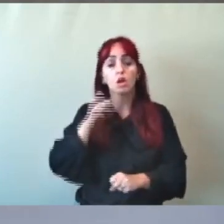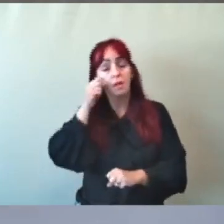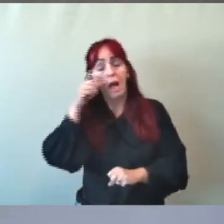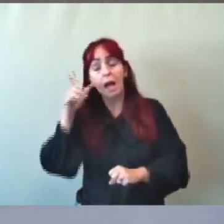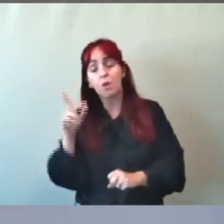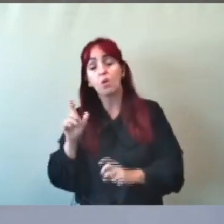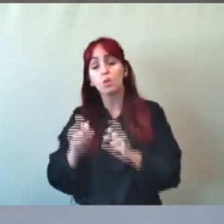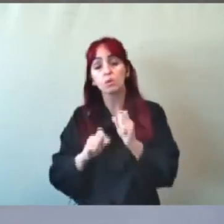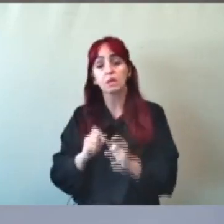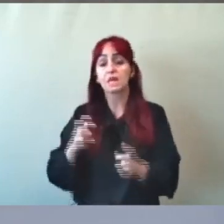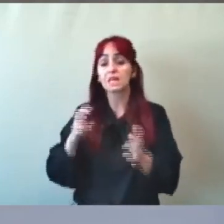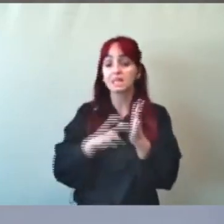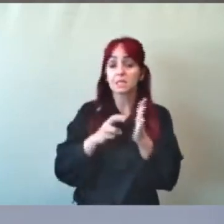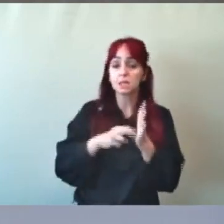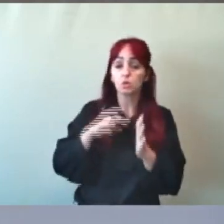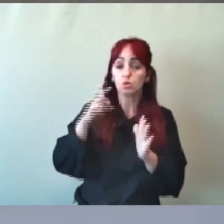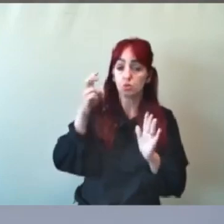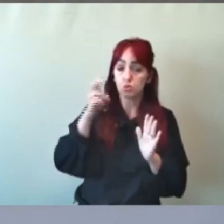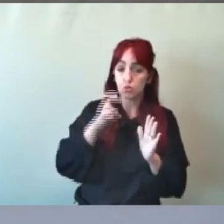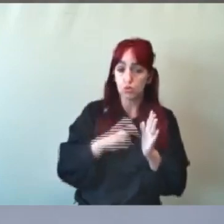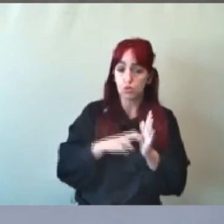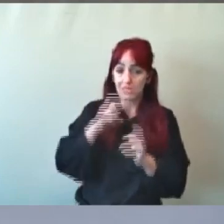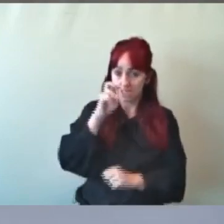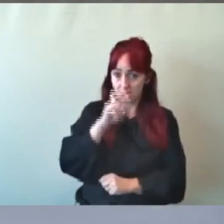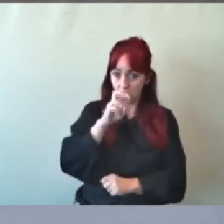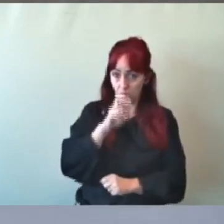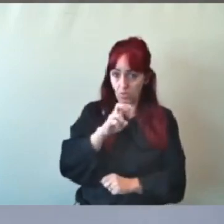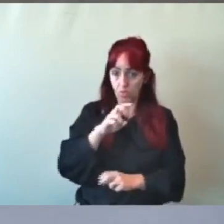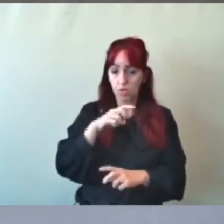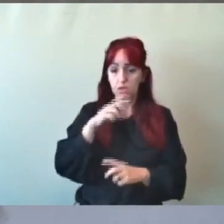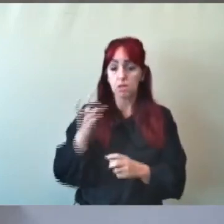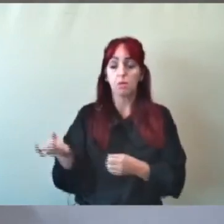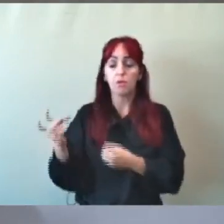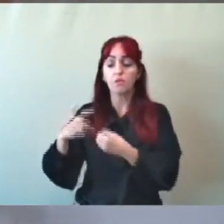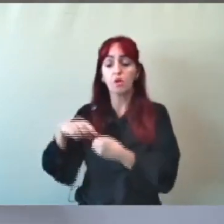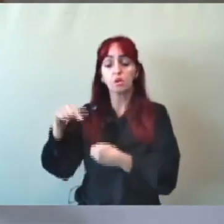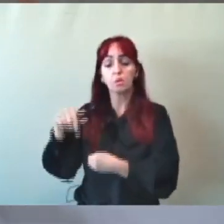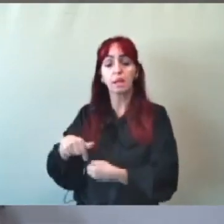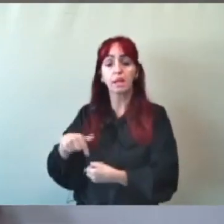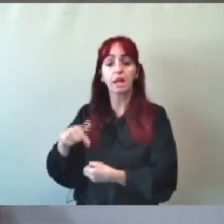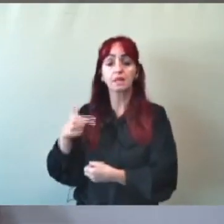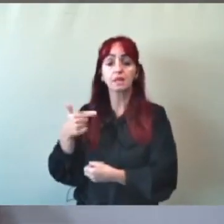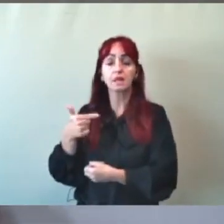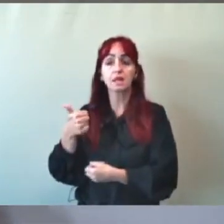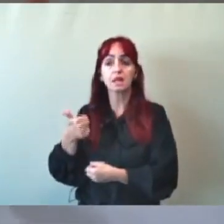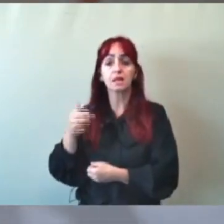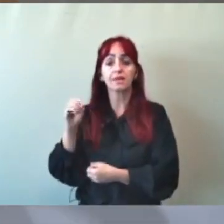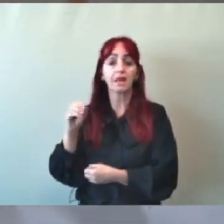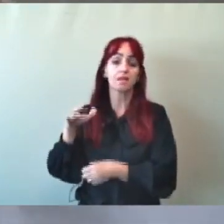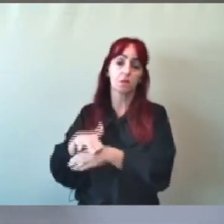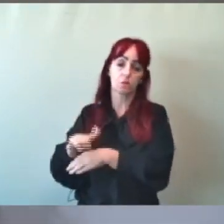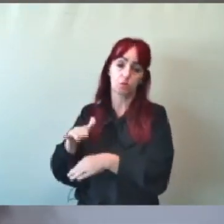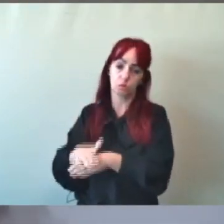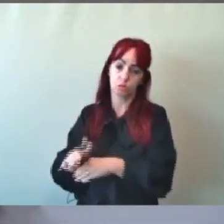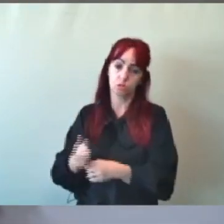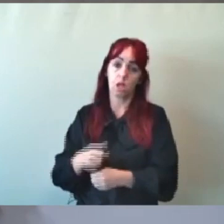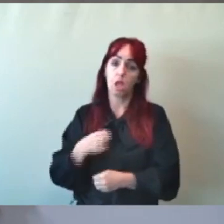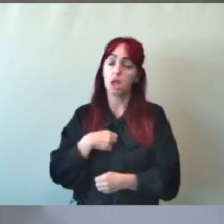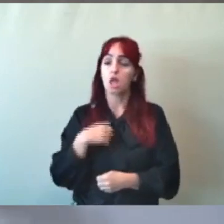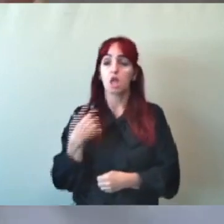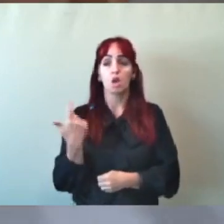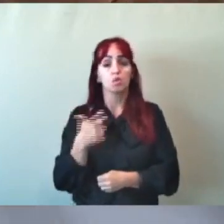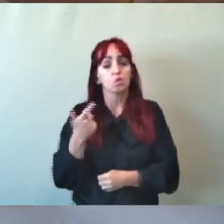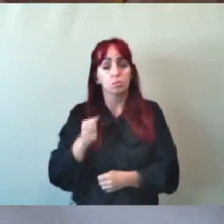gente abre as portas de Belo Horizonte e fecha. Então, eu não pego trânsito, mas eu faço muita